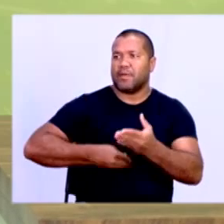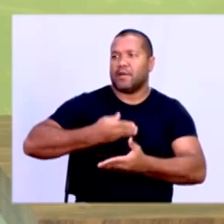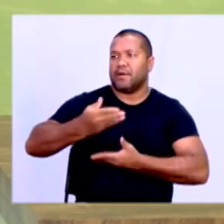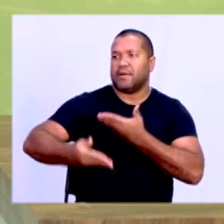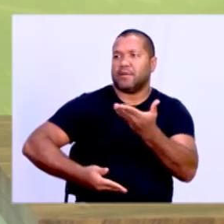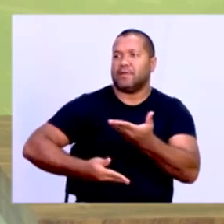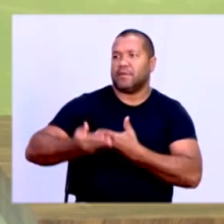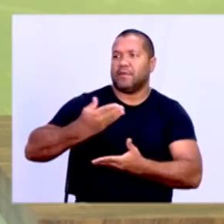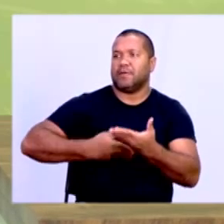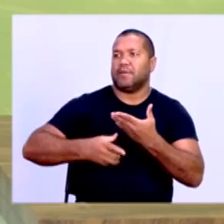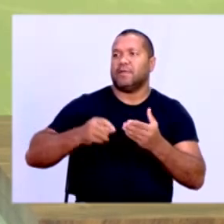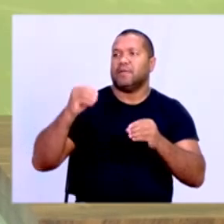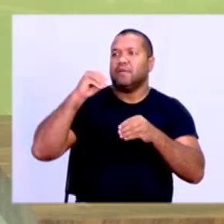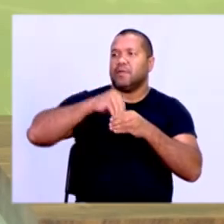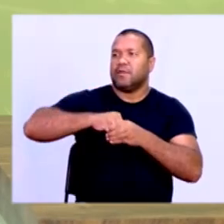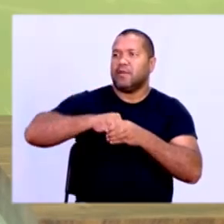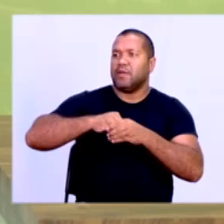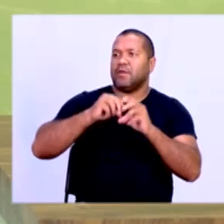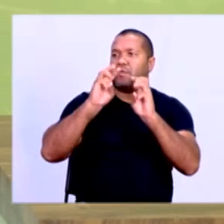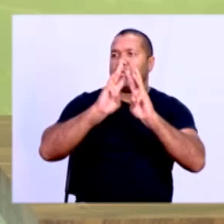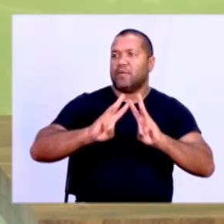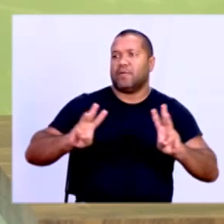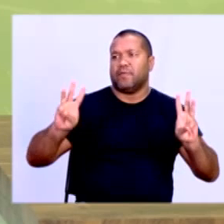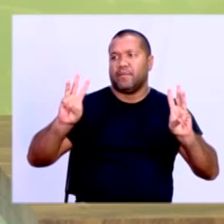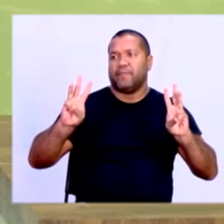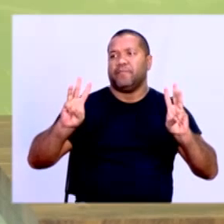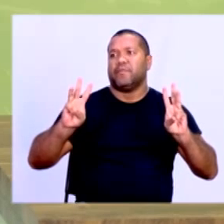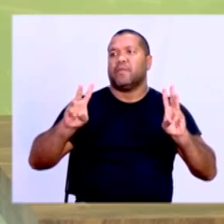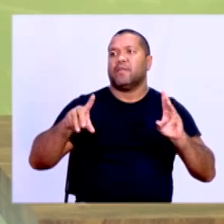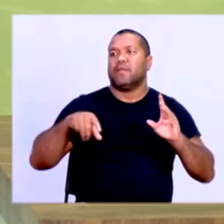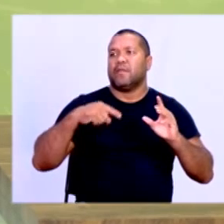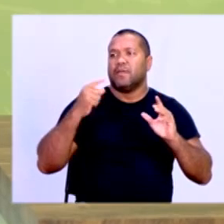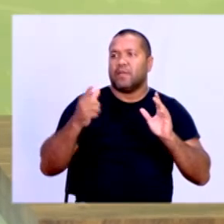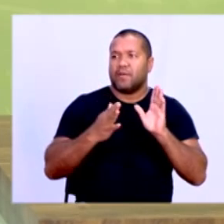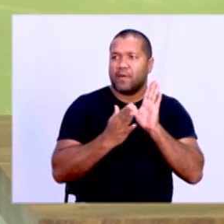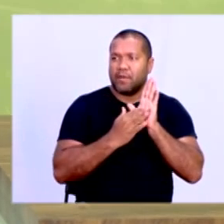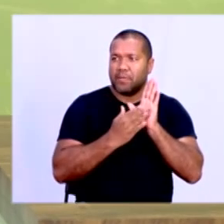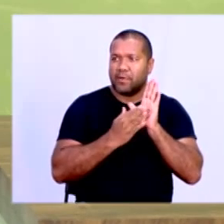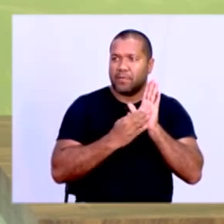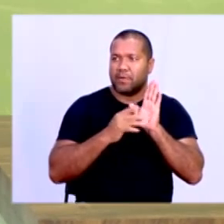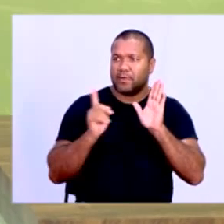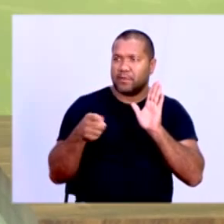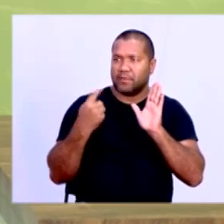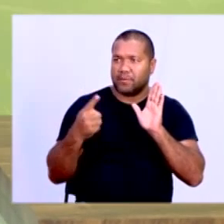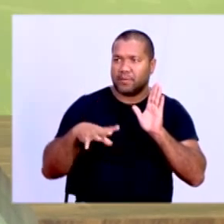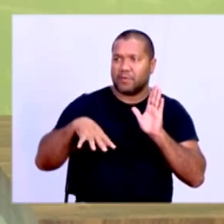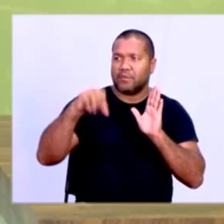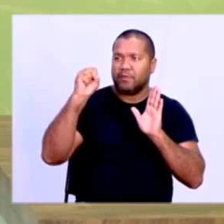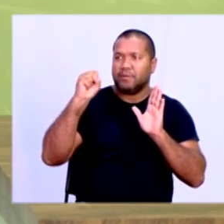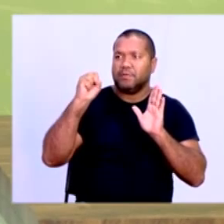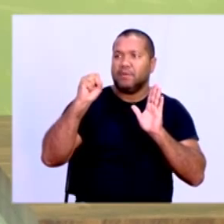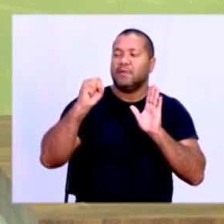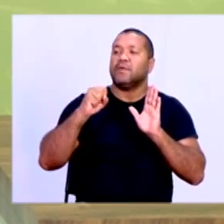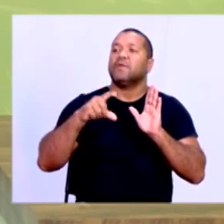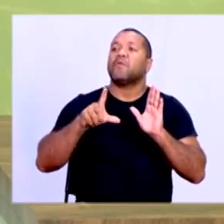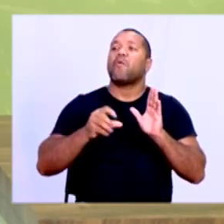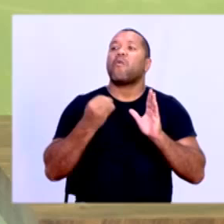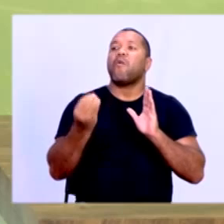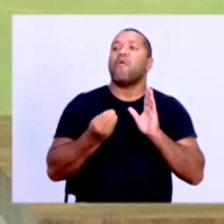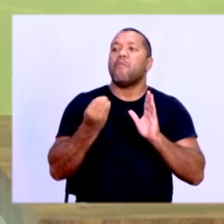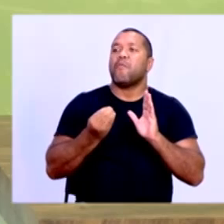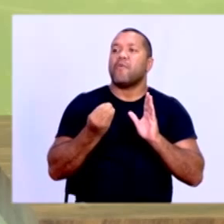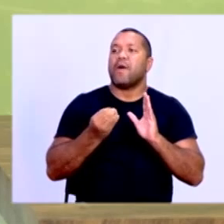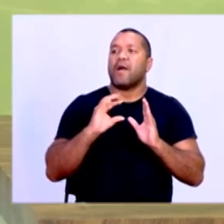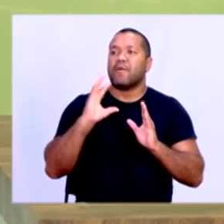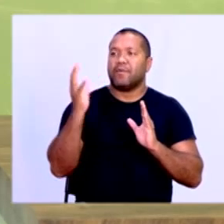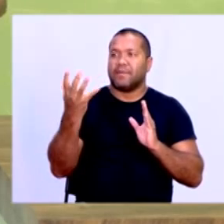ambiente web? Então a proposta é que vocês consigam definir a forma de um